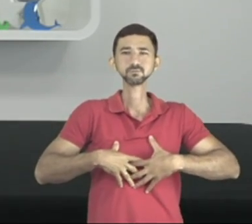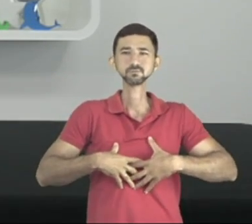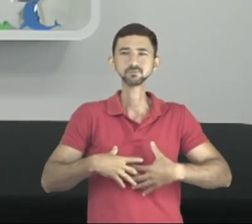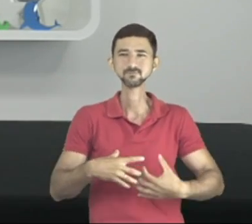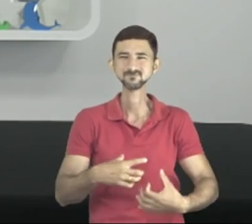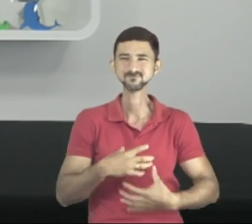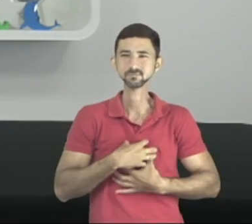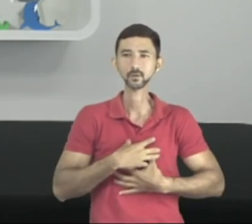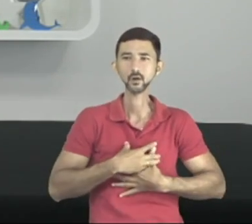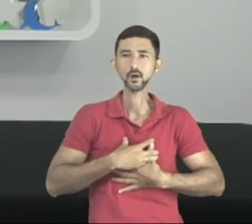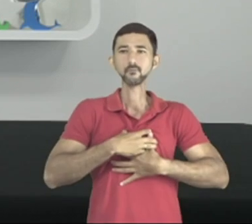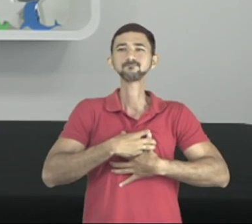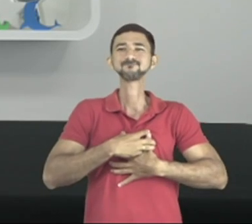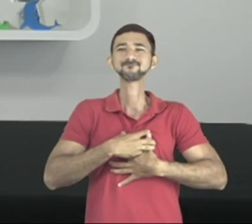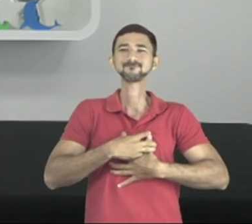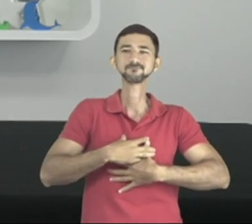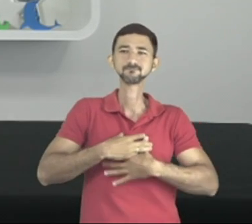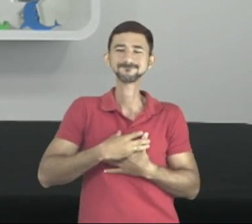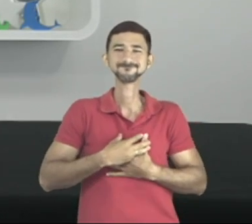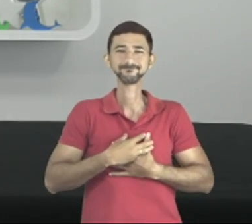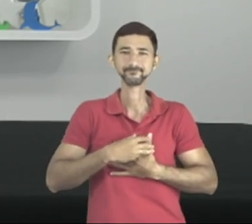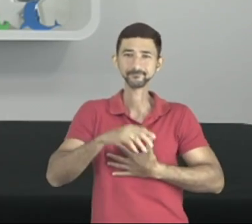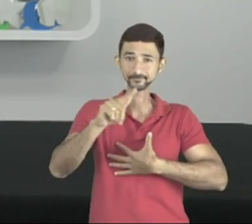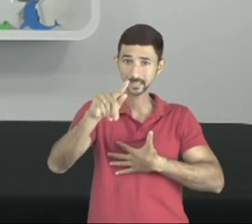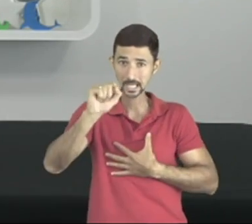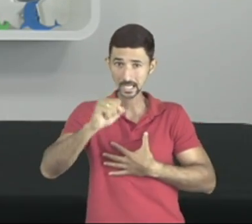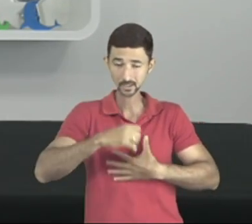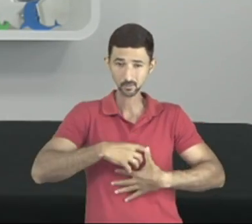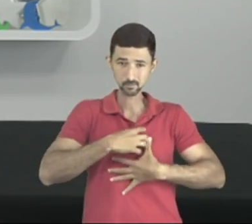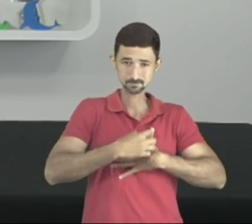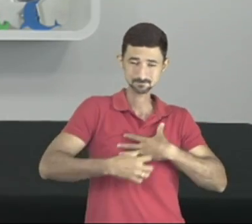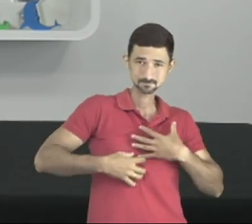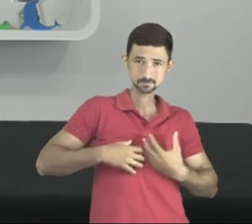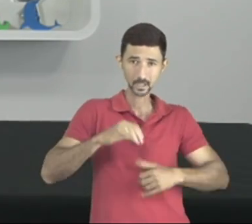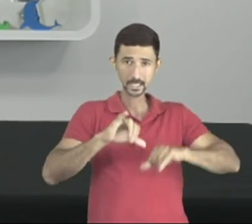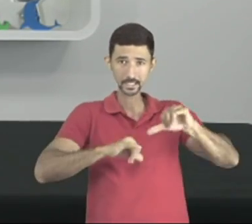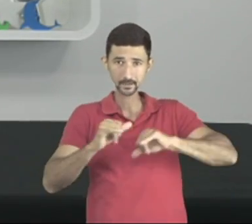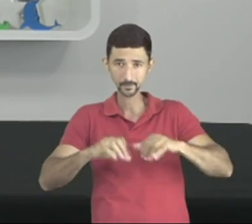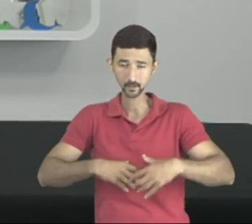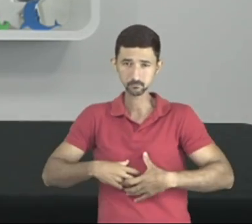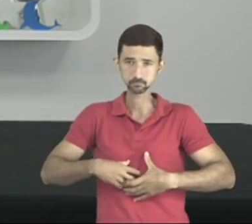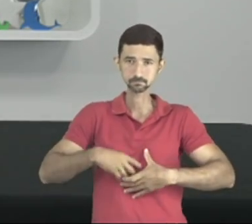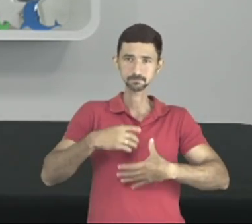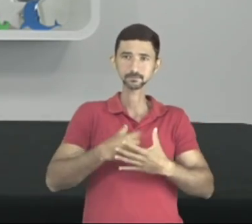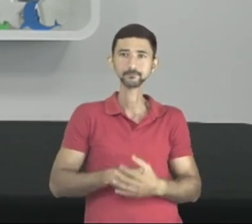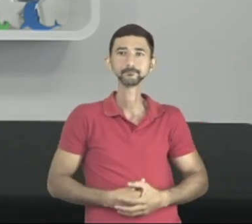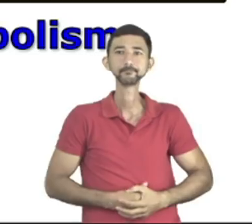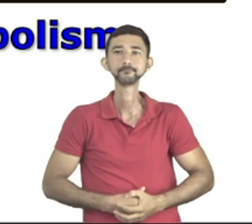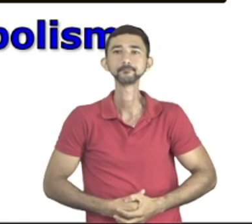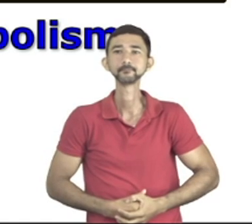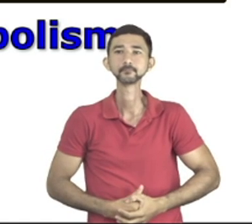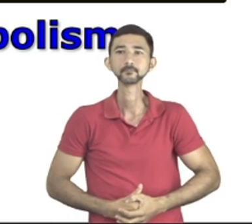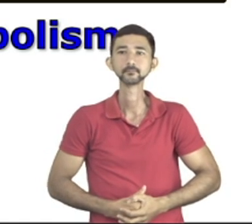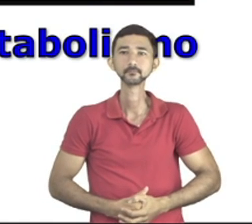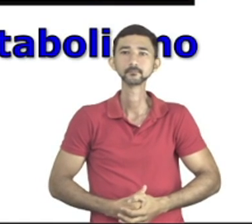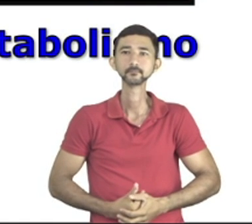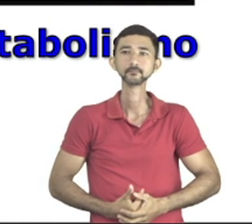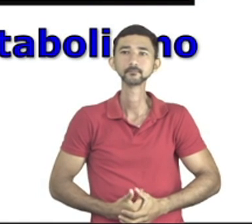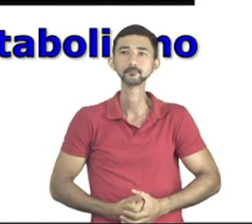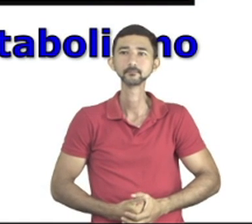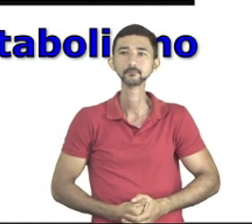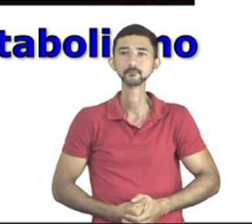fiquei empachado, e aí produz muito gás. Isso é uma reação química que aconteceu dentro de você. Vamos lá olhar o nosso